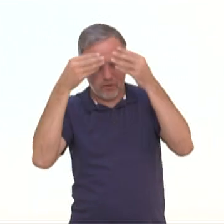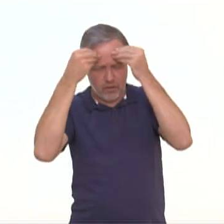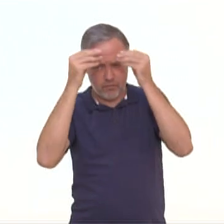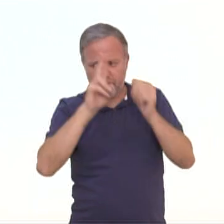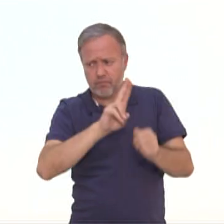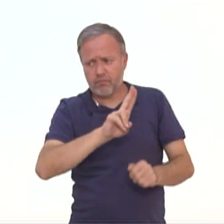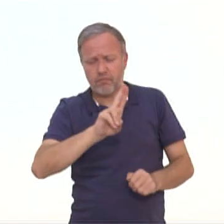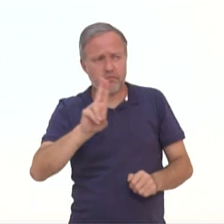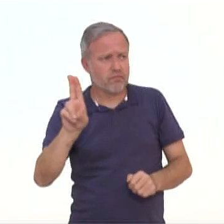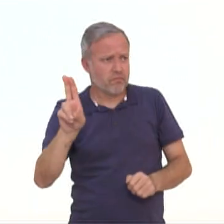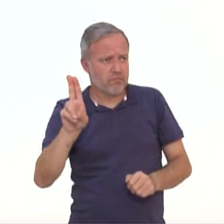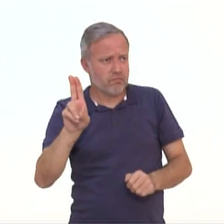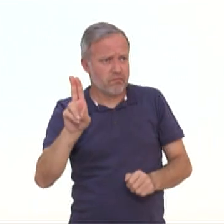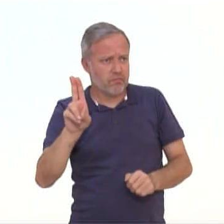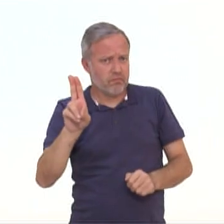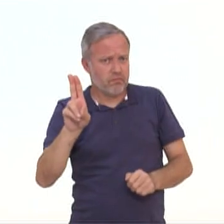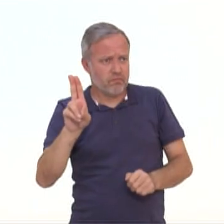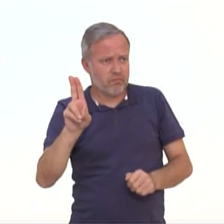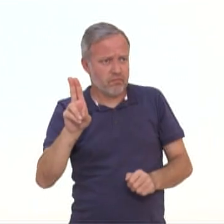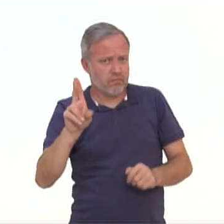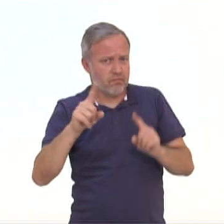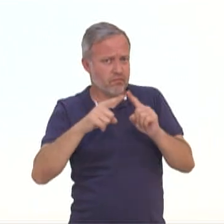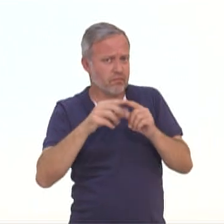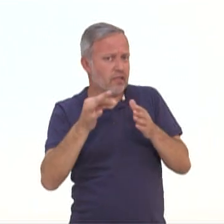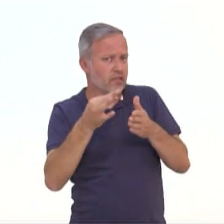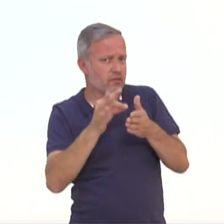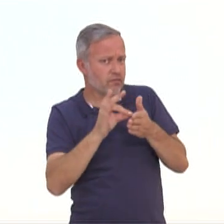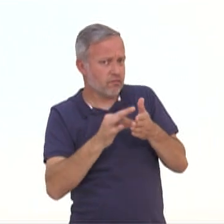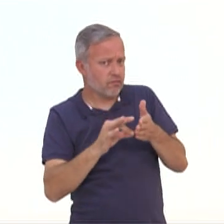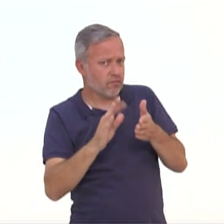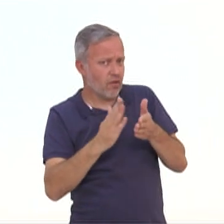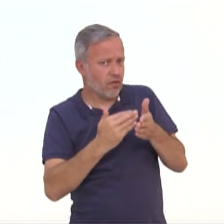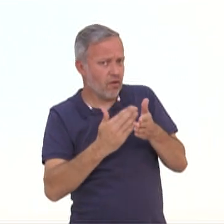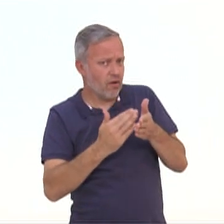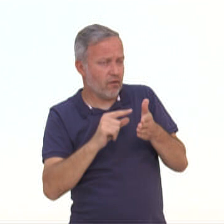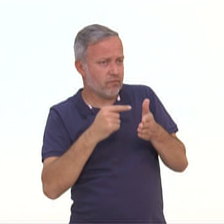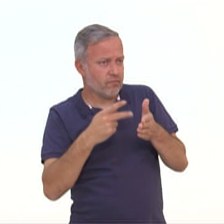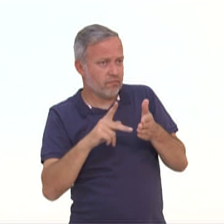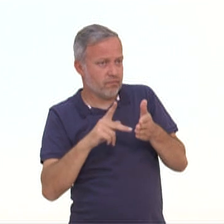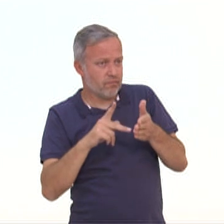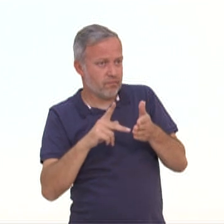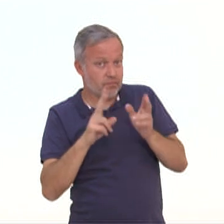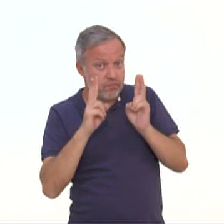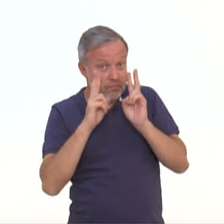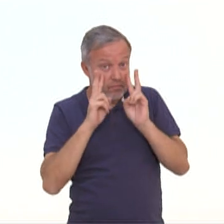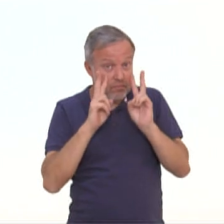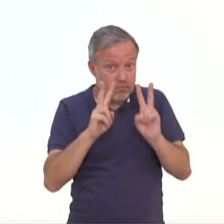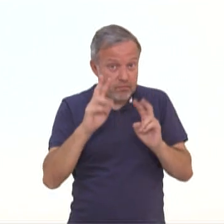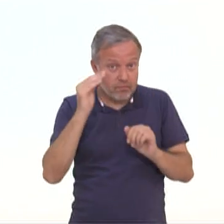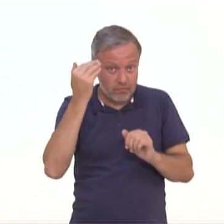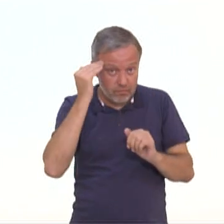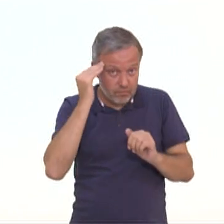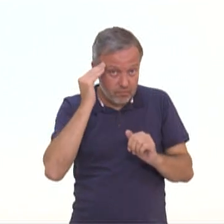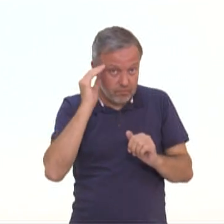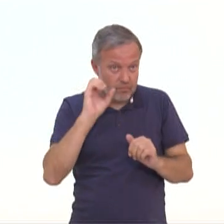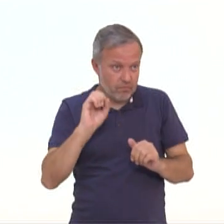que eu feche essa tela e você refaça o ciclo no caderno. Simplesmente eu quero que você olhe para um ciclo desse e compreenda o